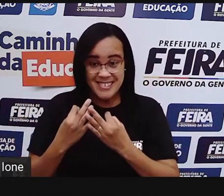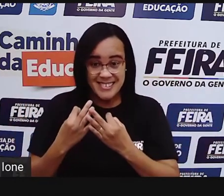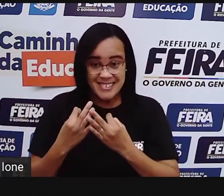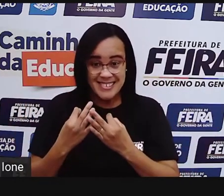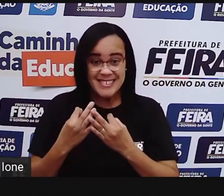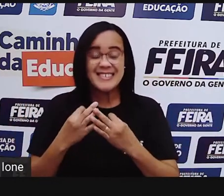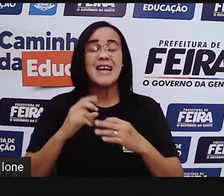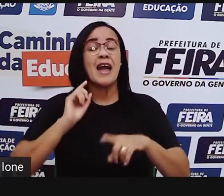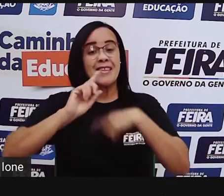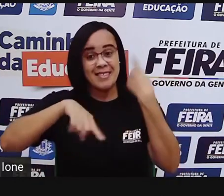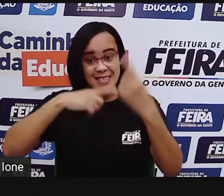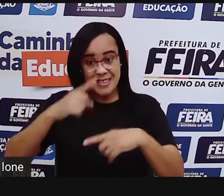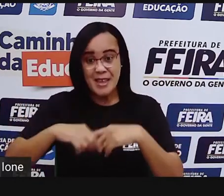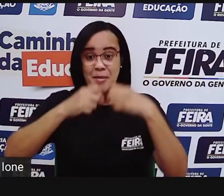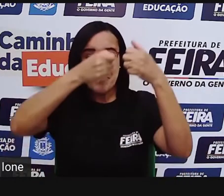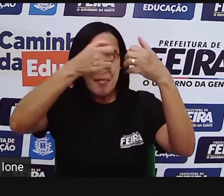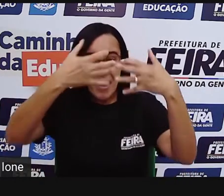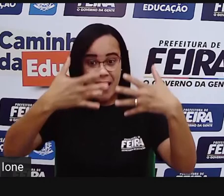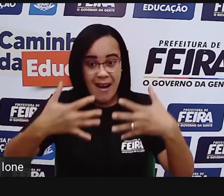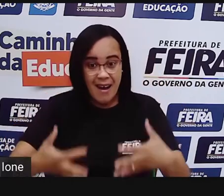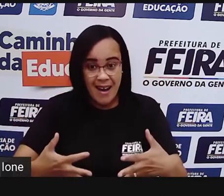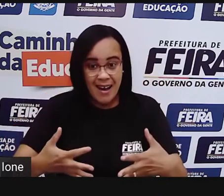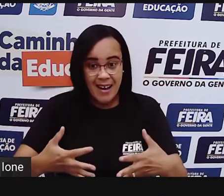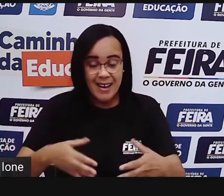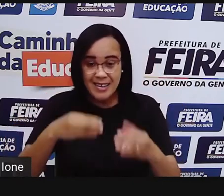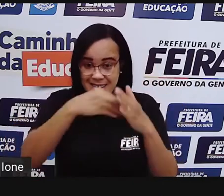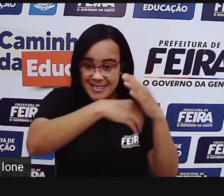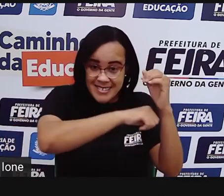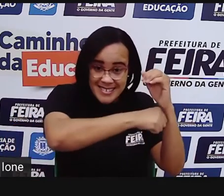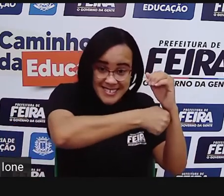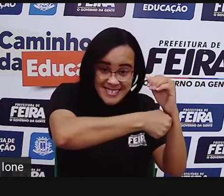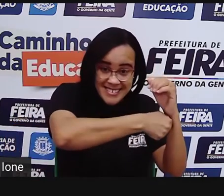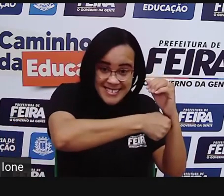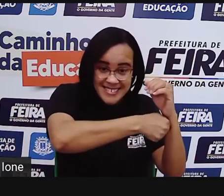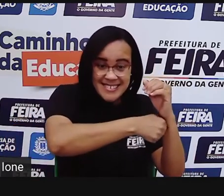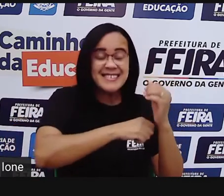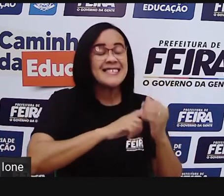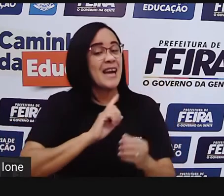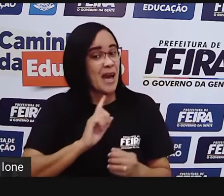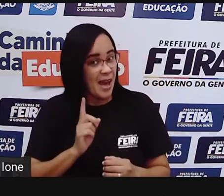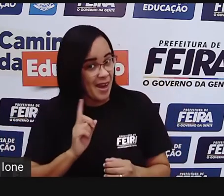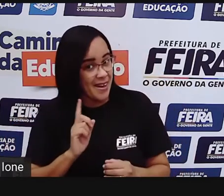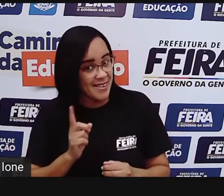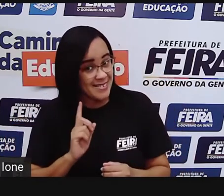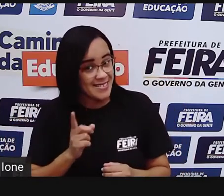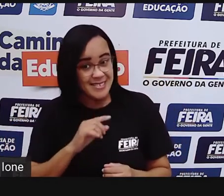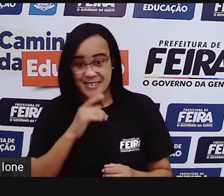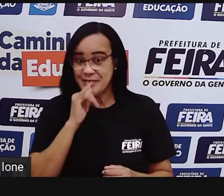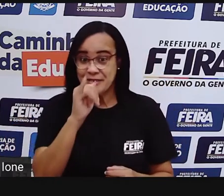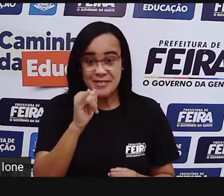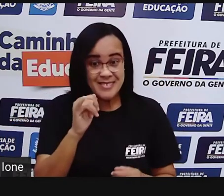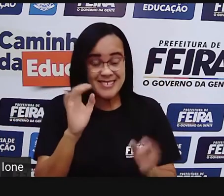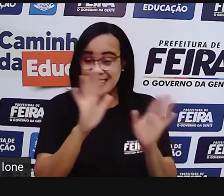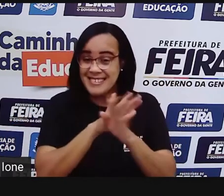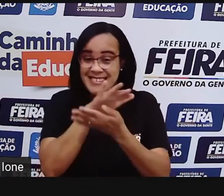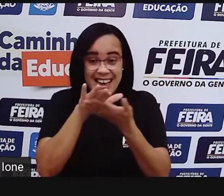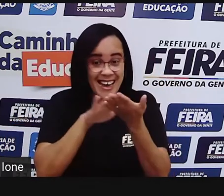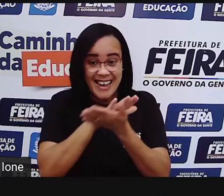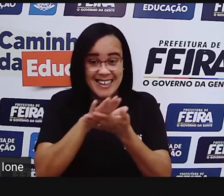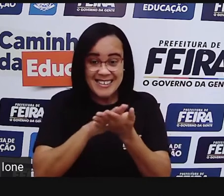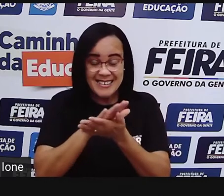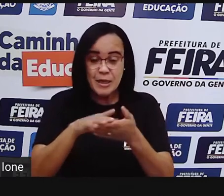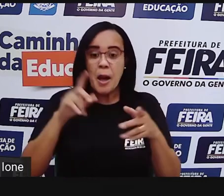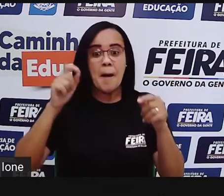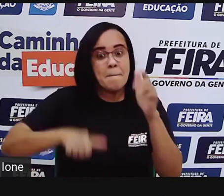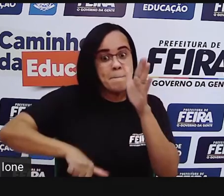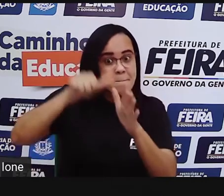mágica e depois vocês contam o segredo. Guardem segredo, não contem primeiro por quê. Faz primeiro a